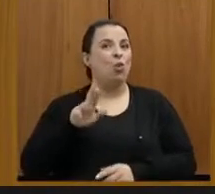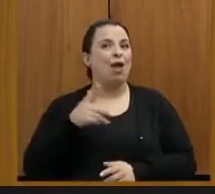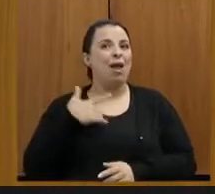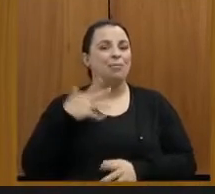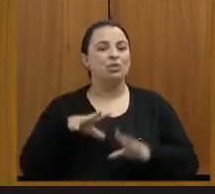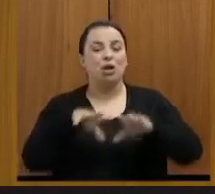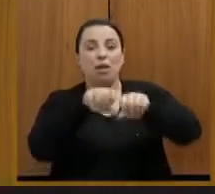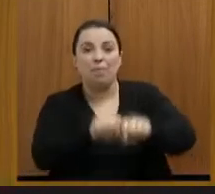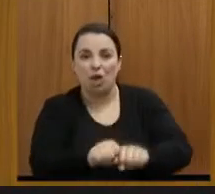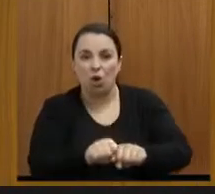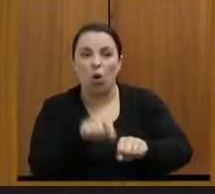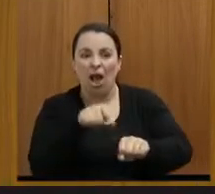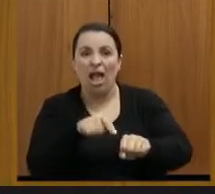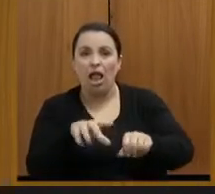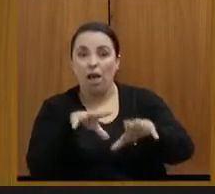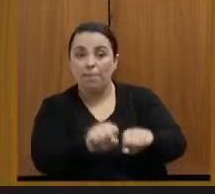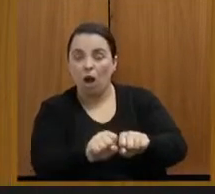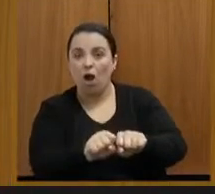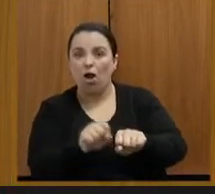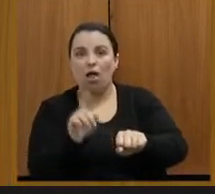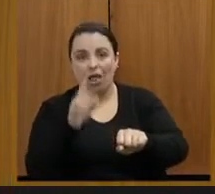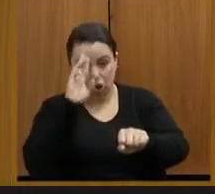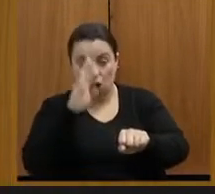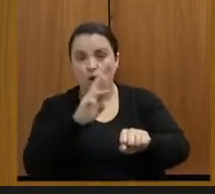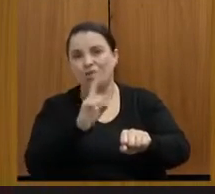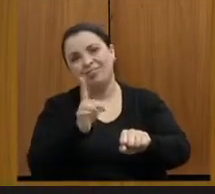posse, ela vai ser do dono, de fato, e de direito.